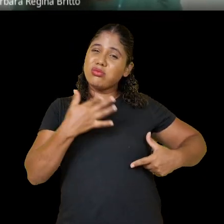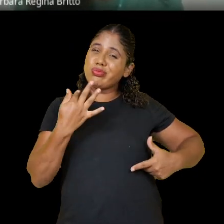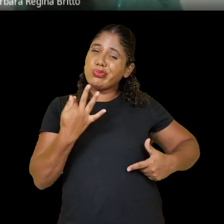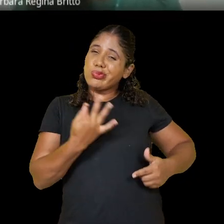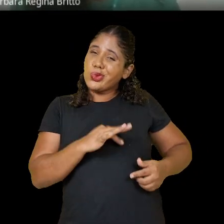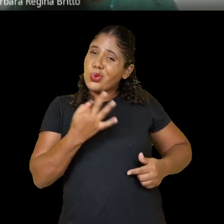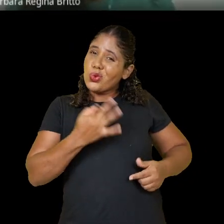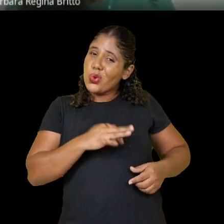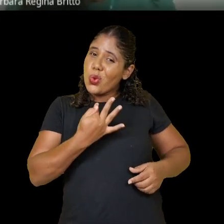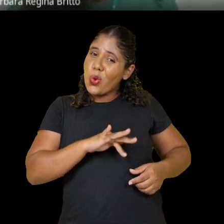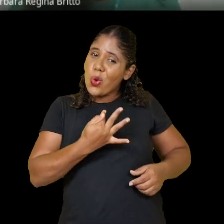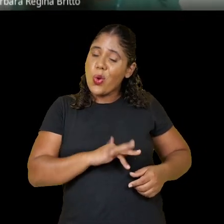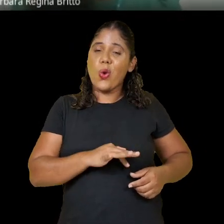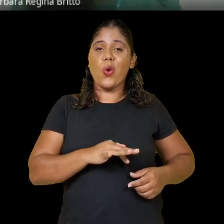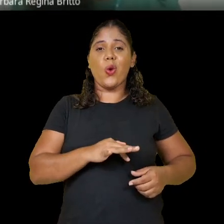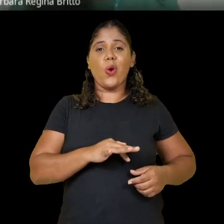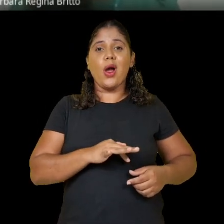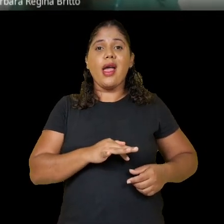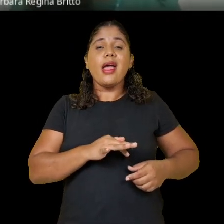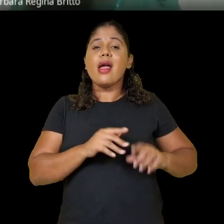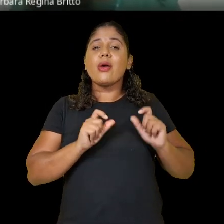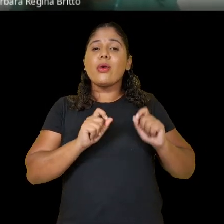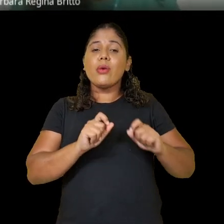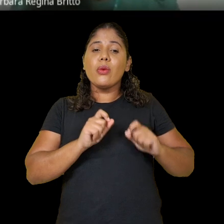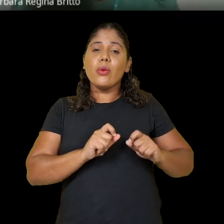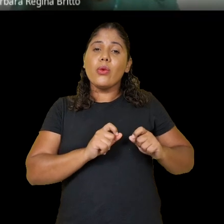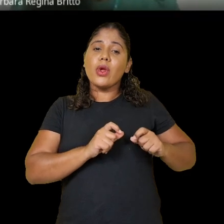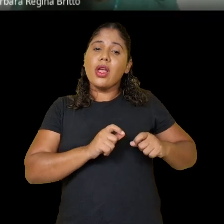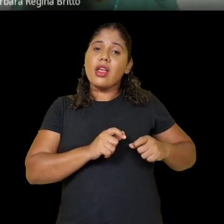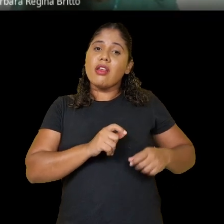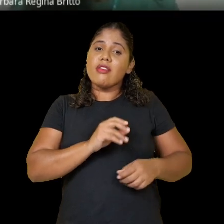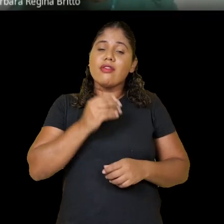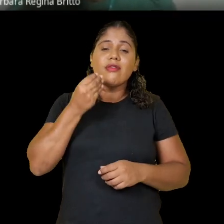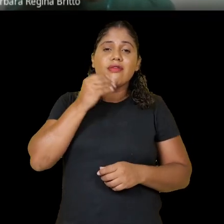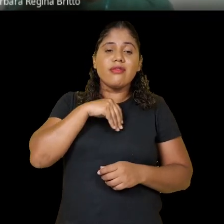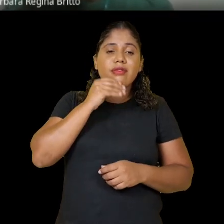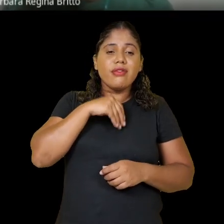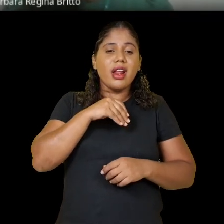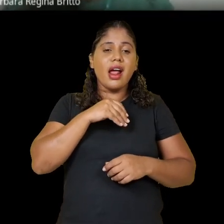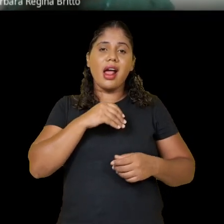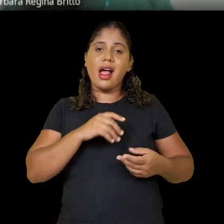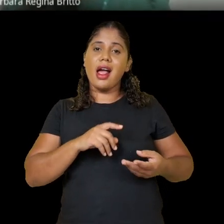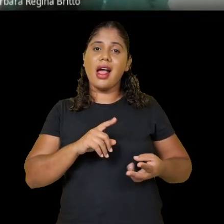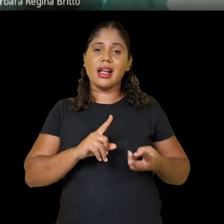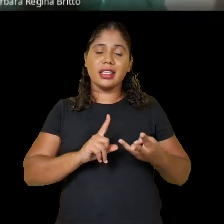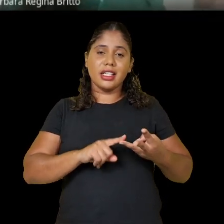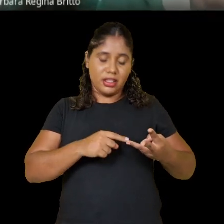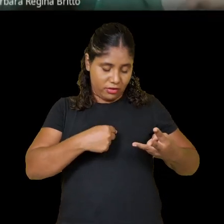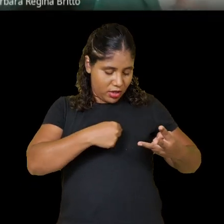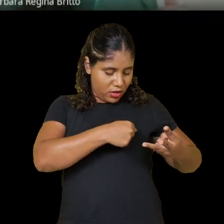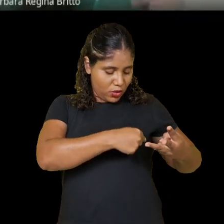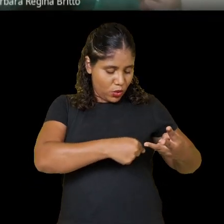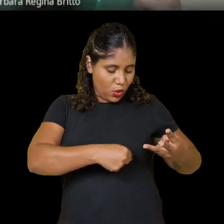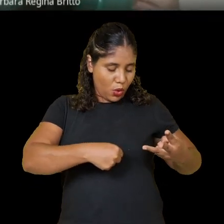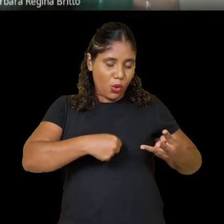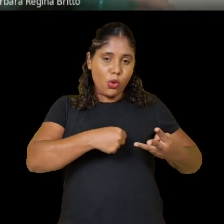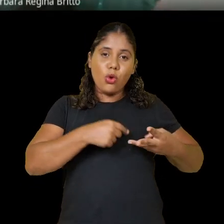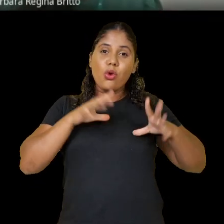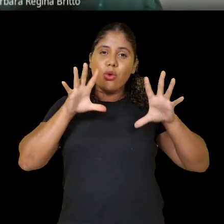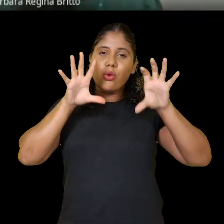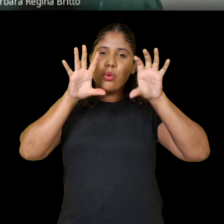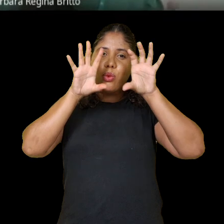gente chama de mastalgia, sensibilidade das mamas, e a pigmentação do mamilo, que é uma